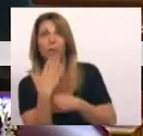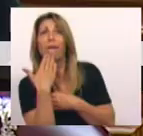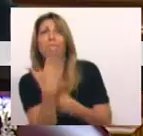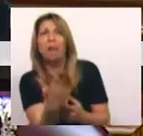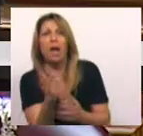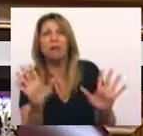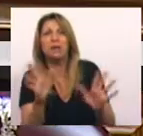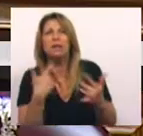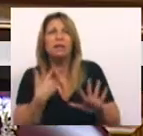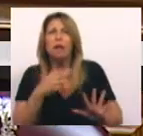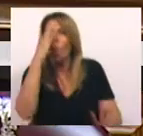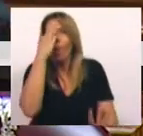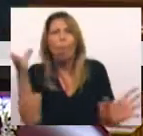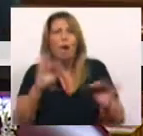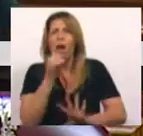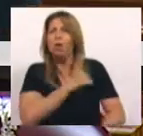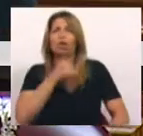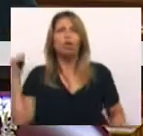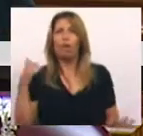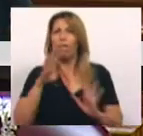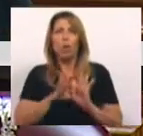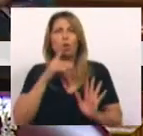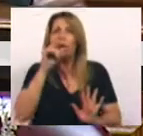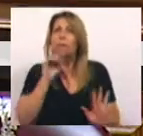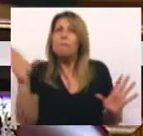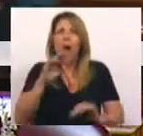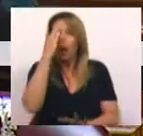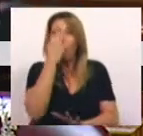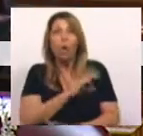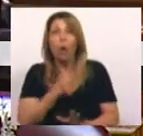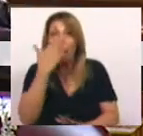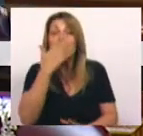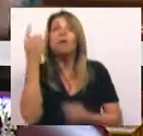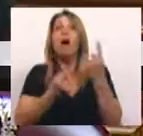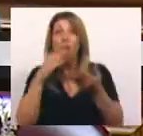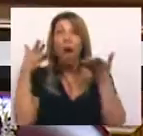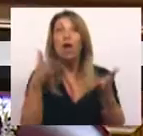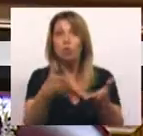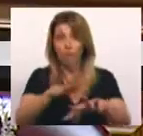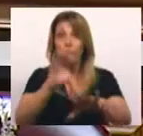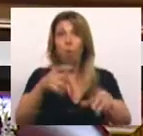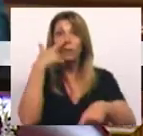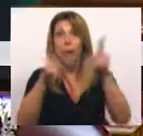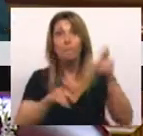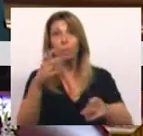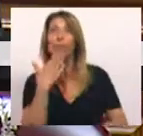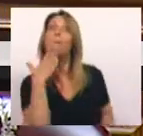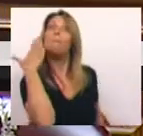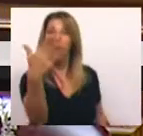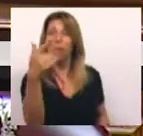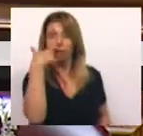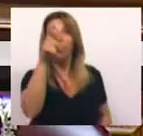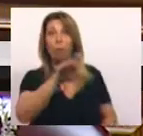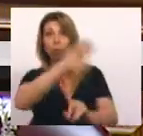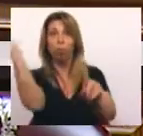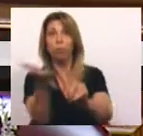sofrer mais naquelas condições. Se alguém ajudar essa pessoa, portanto, a pedido da pessoa, essa pessoa é criminalizada, é punida com